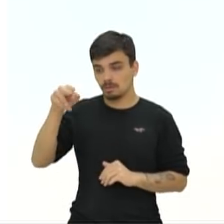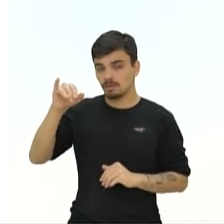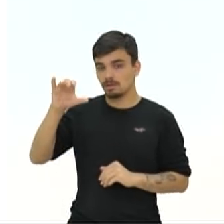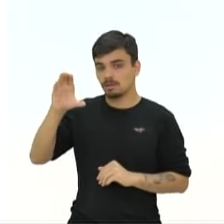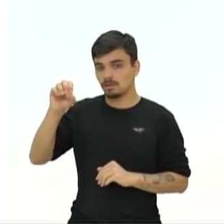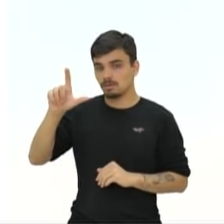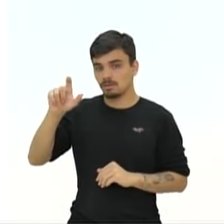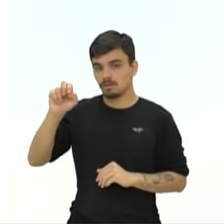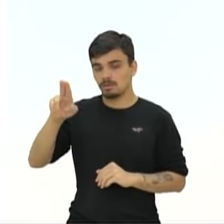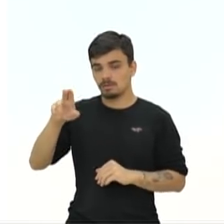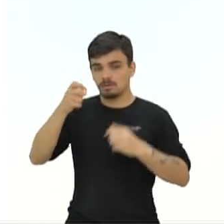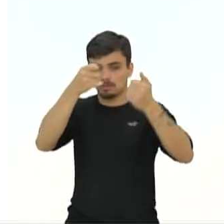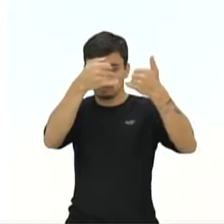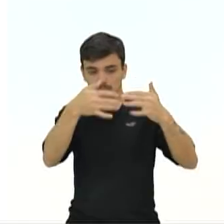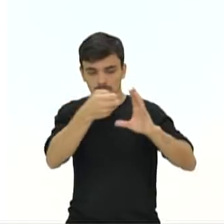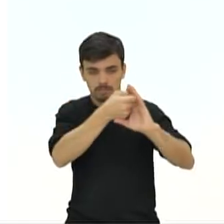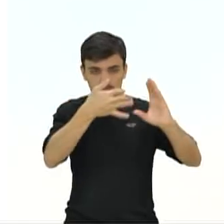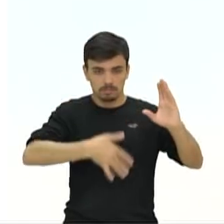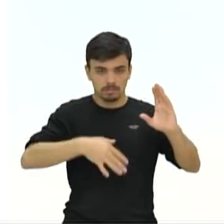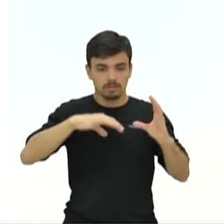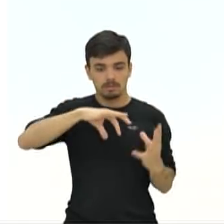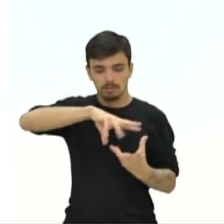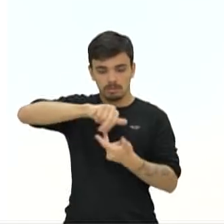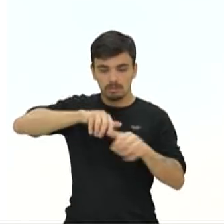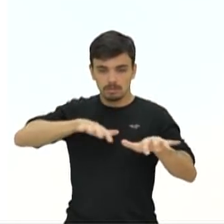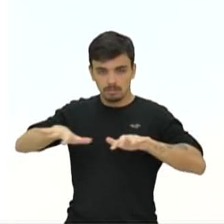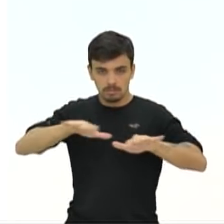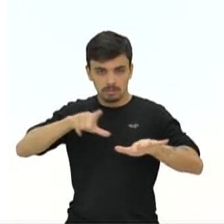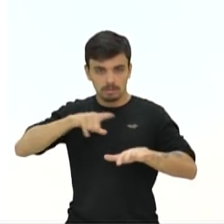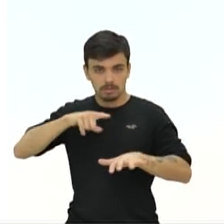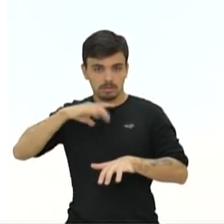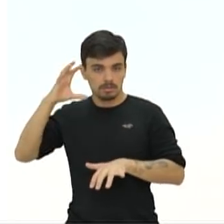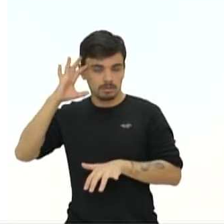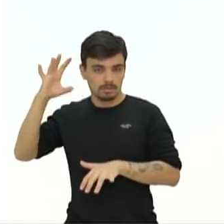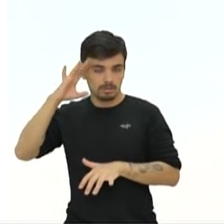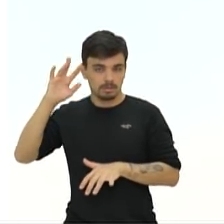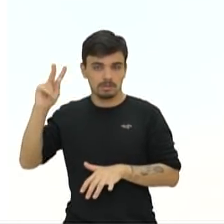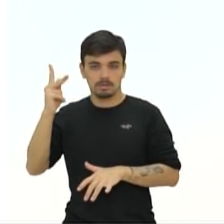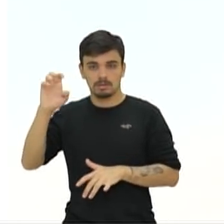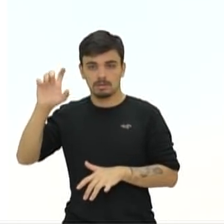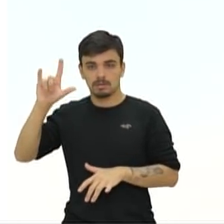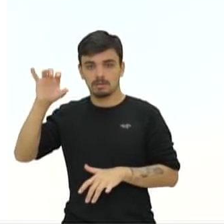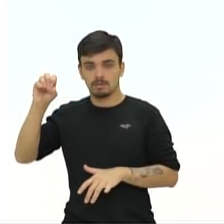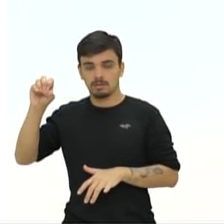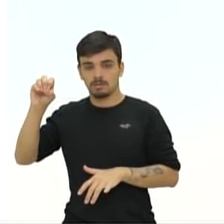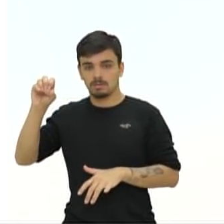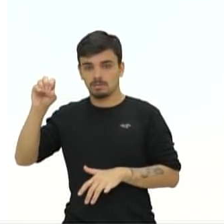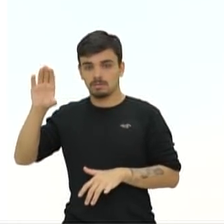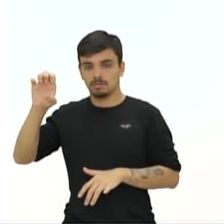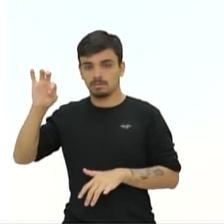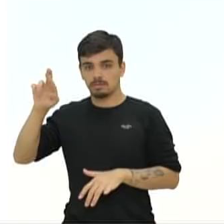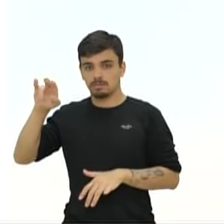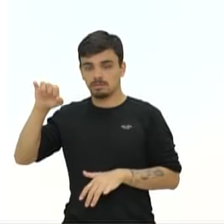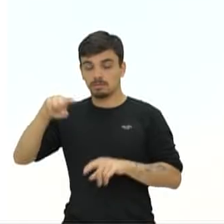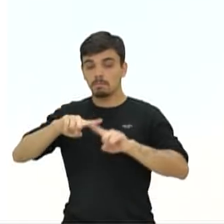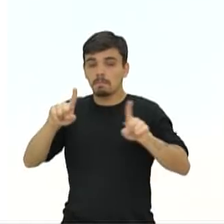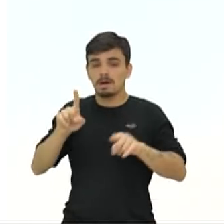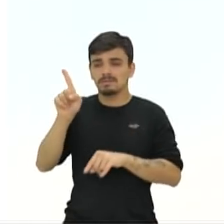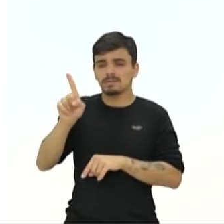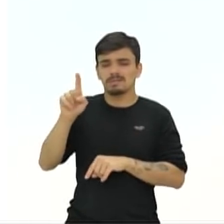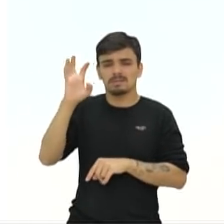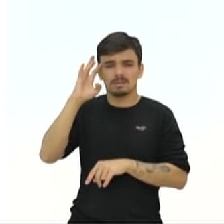Copérnico descreveu os movimentos da Terra e formou a teoria do heliocentrismo. Porém, essa teoria só